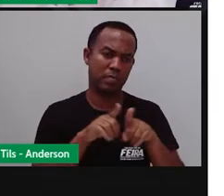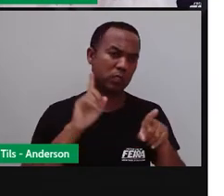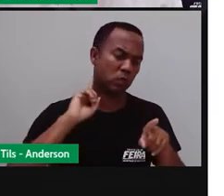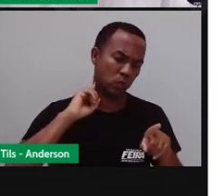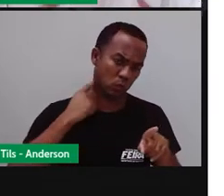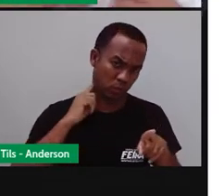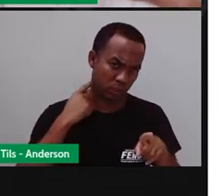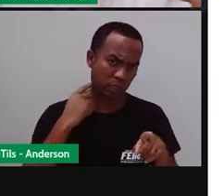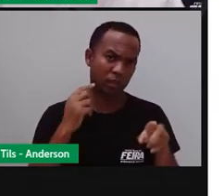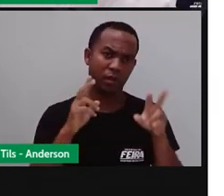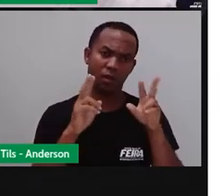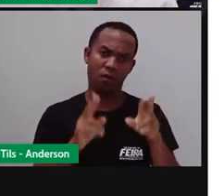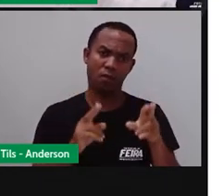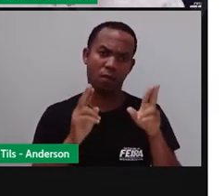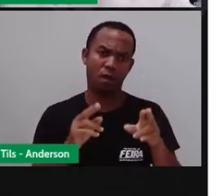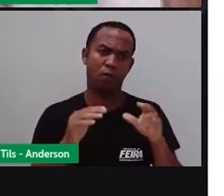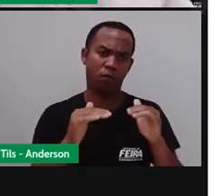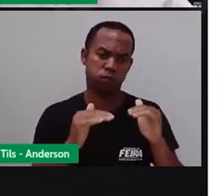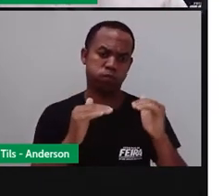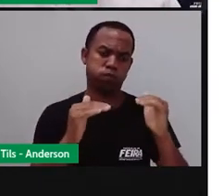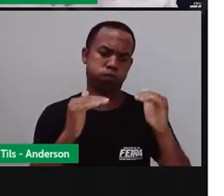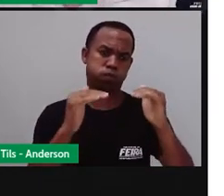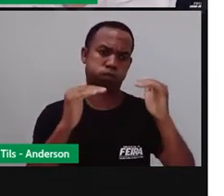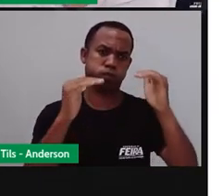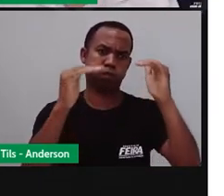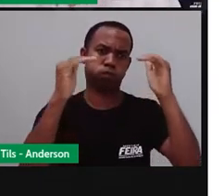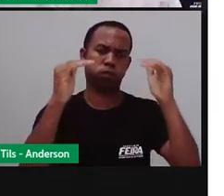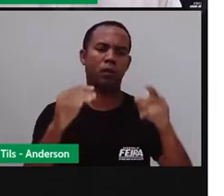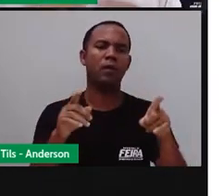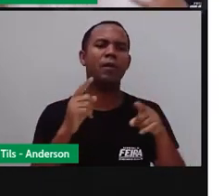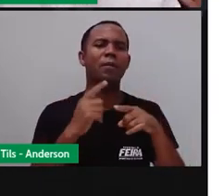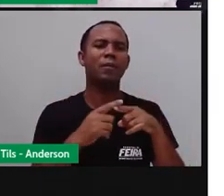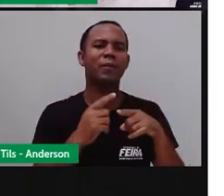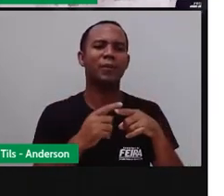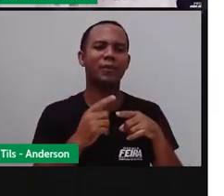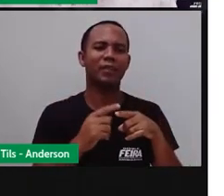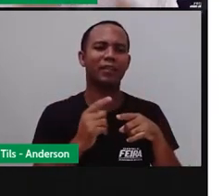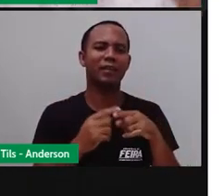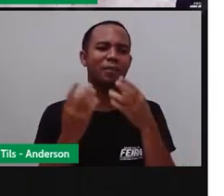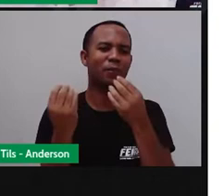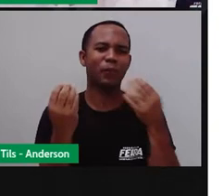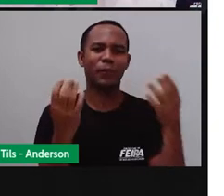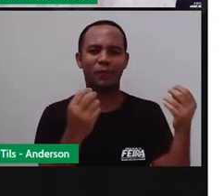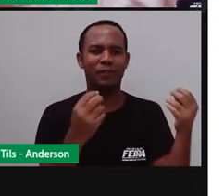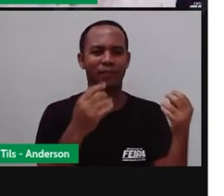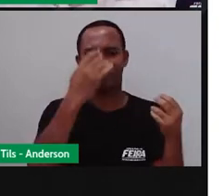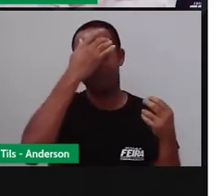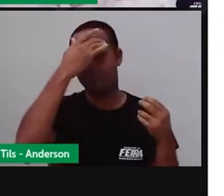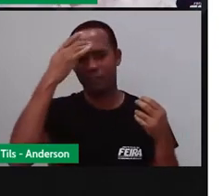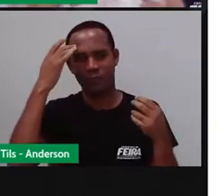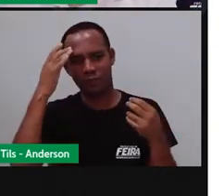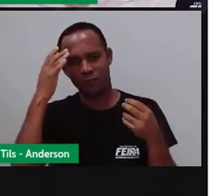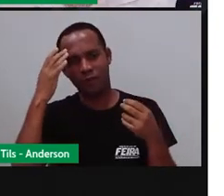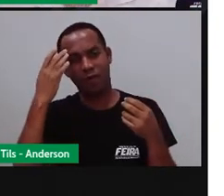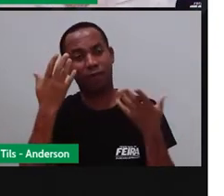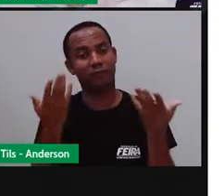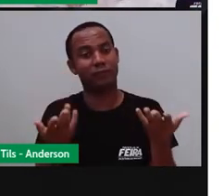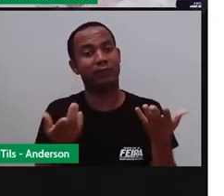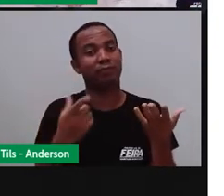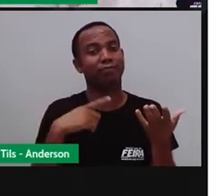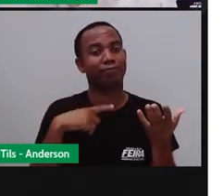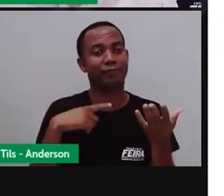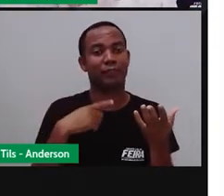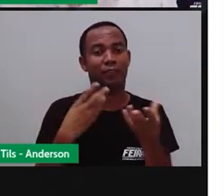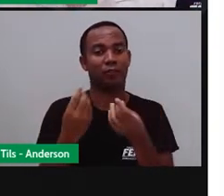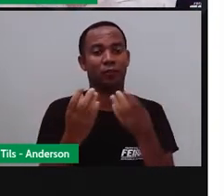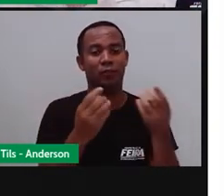ela foi o quê? Aumentando. As pessoas foram nascendo, e aí ó, a população mundial ela vai crescendo e obviamente produzindo mais